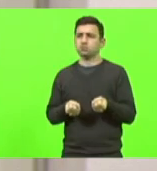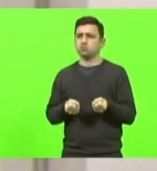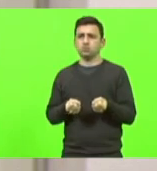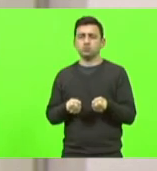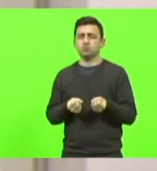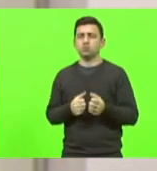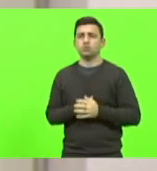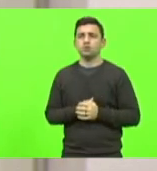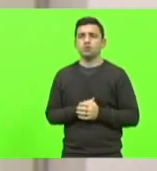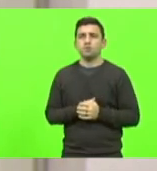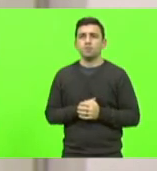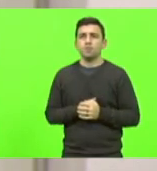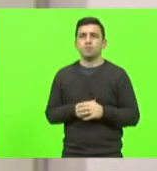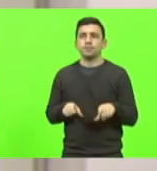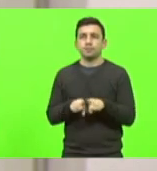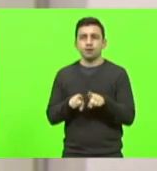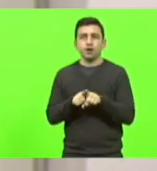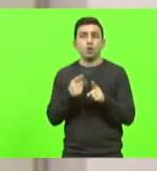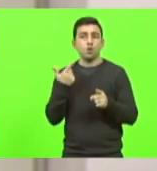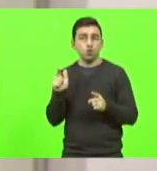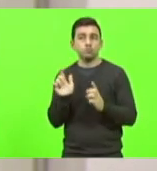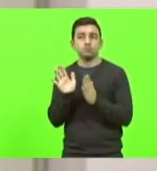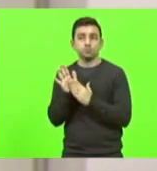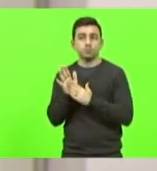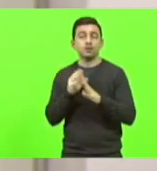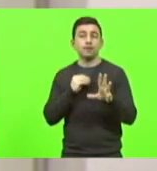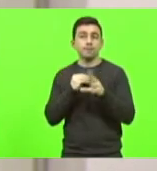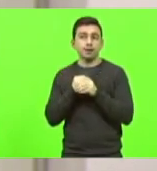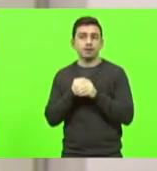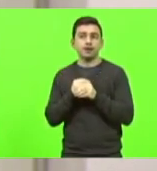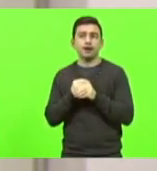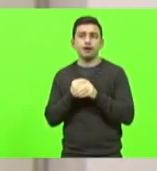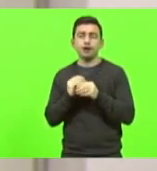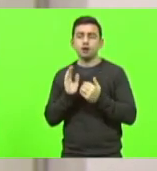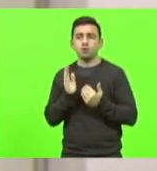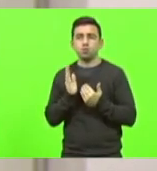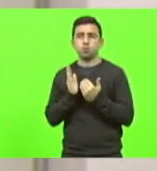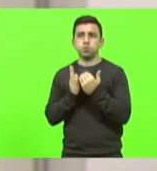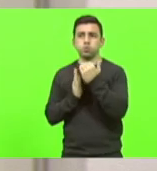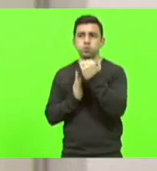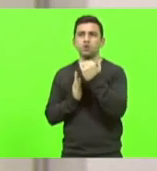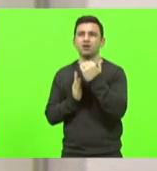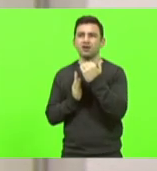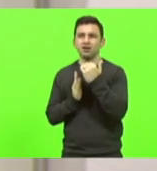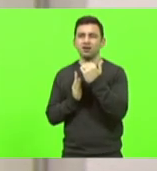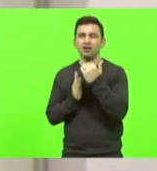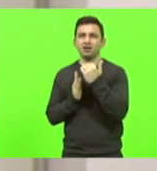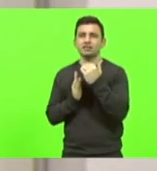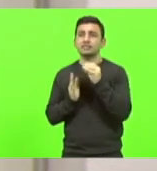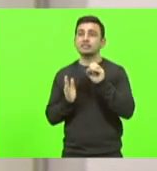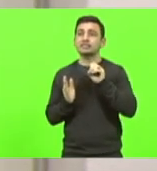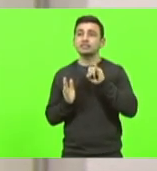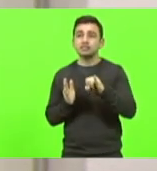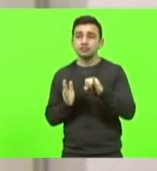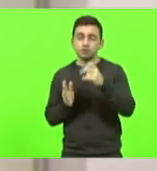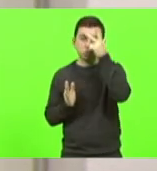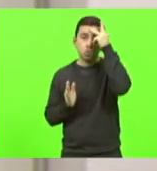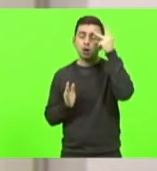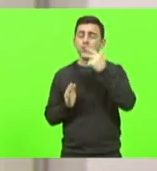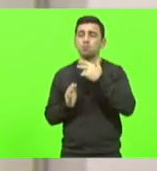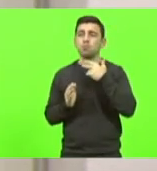global no caso também propomos numa emenda aumentando a alíquota em caso de morte natural